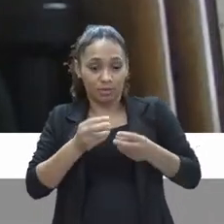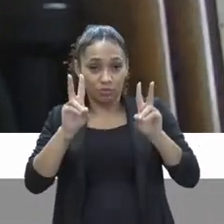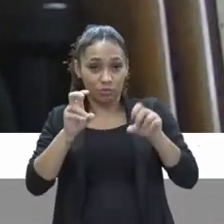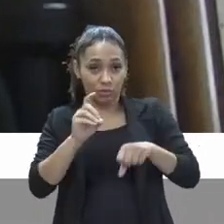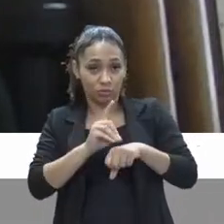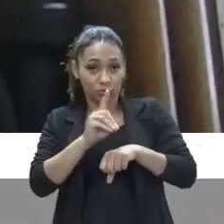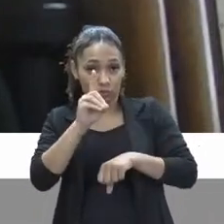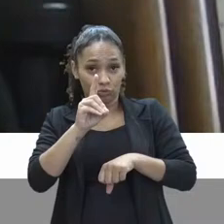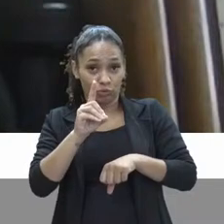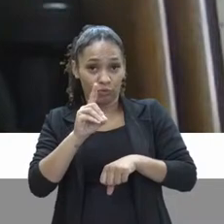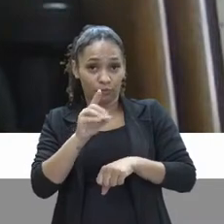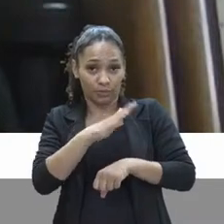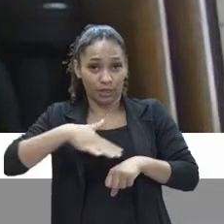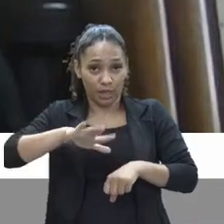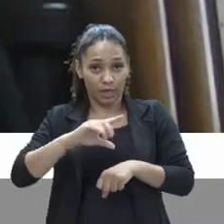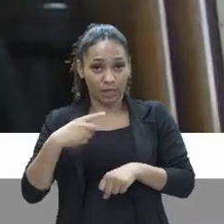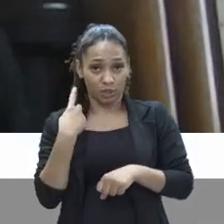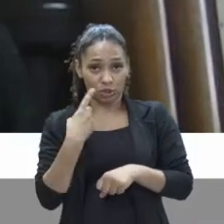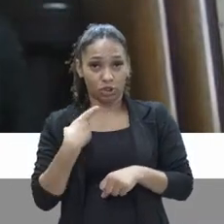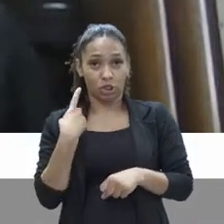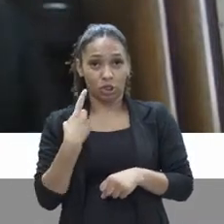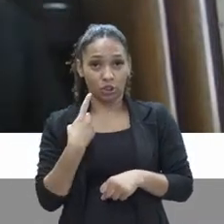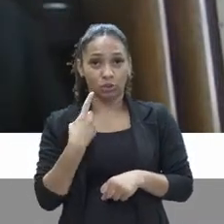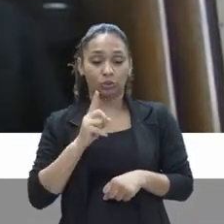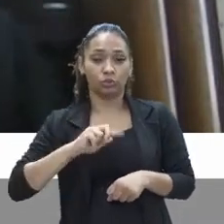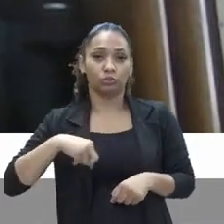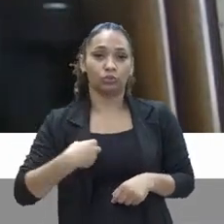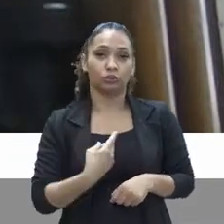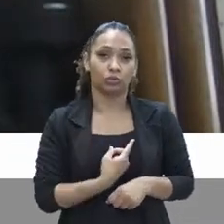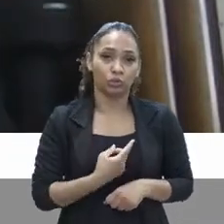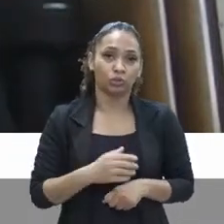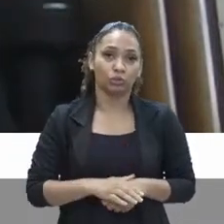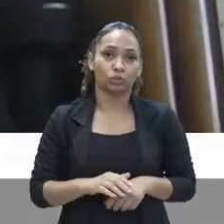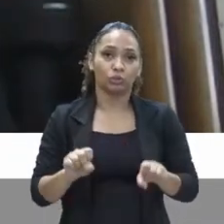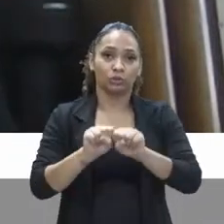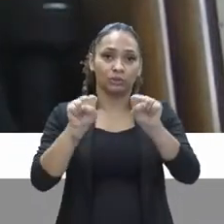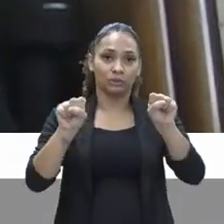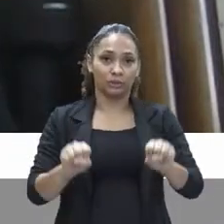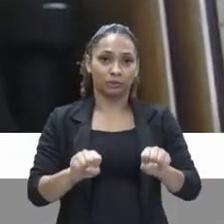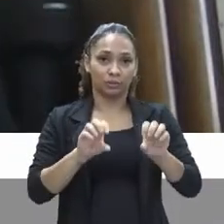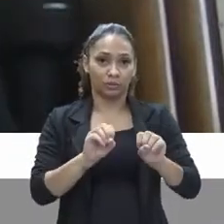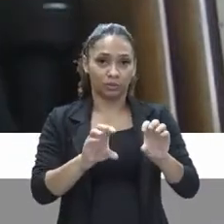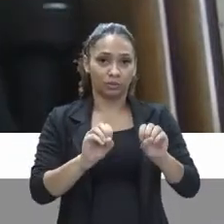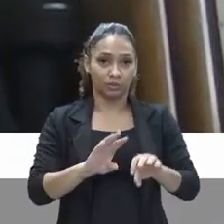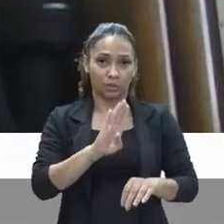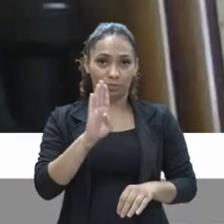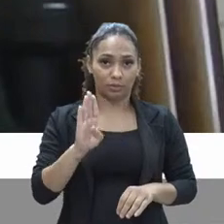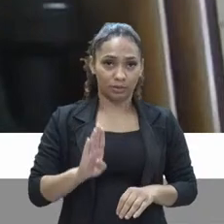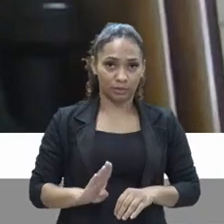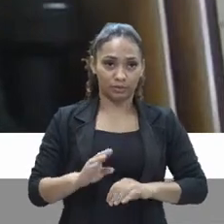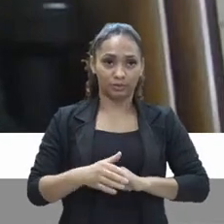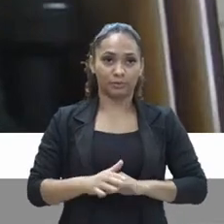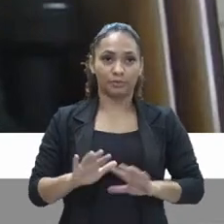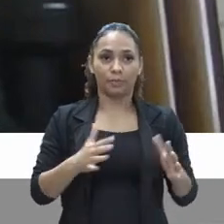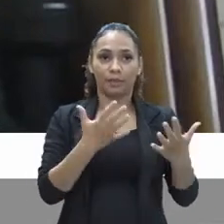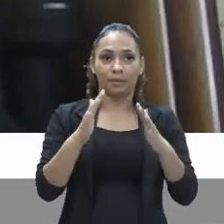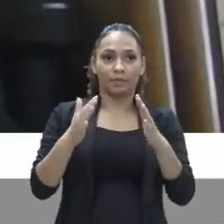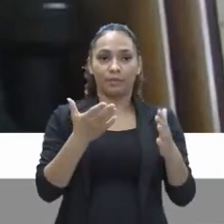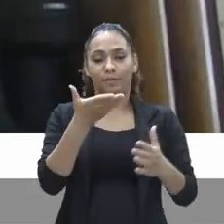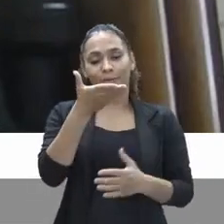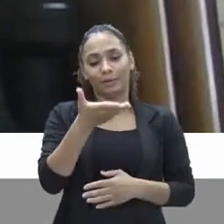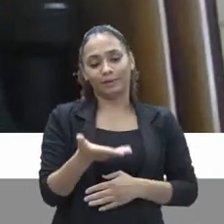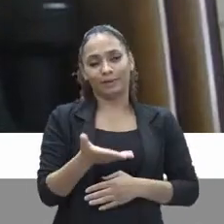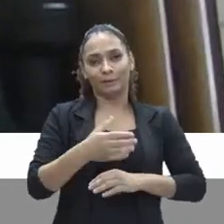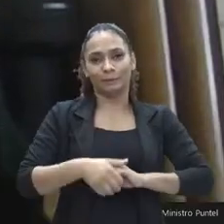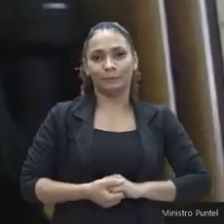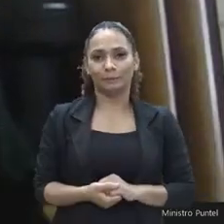direito no nosso sistema educacional brasileiro. Parabéns ao doutor Fernando Pessoa.